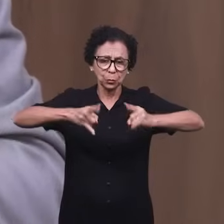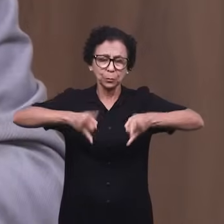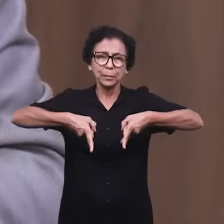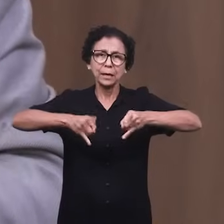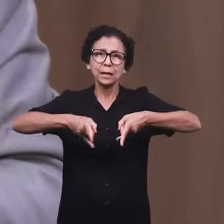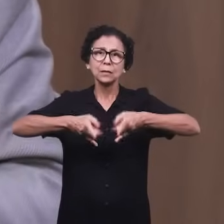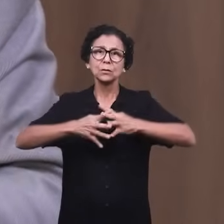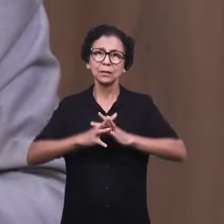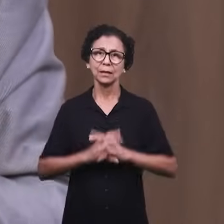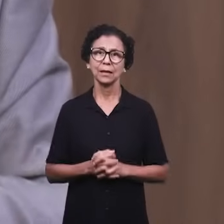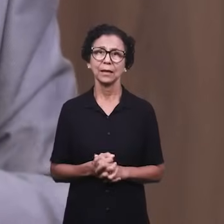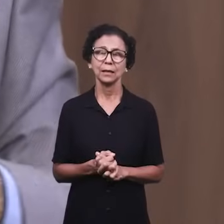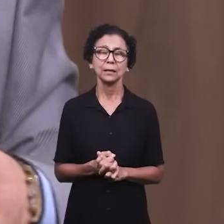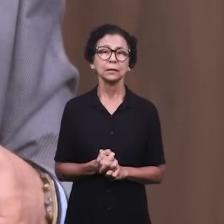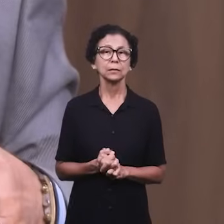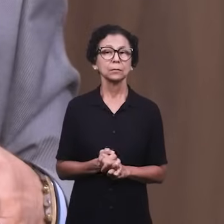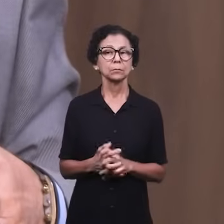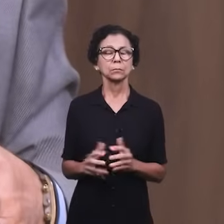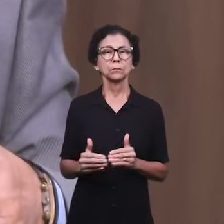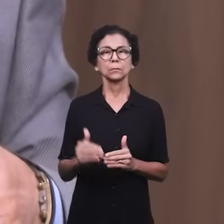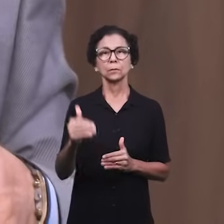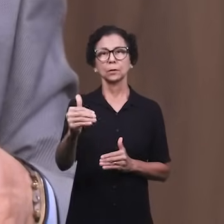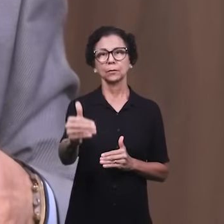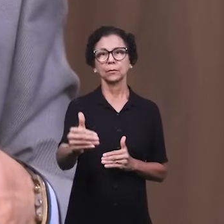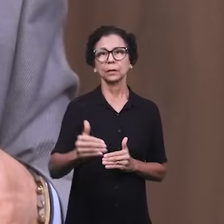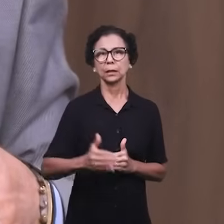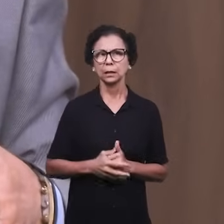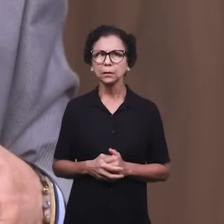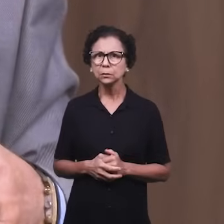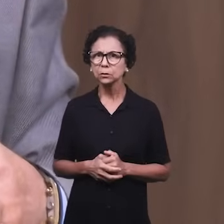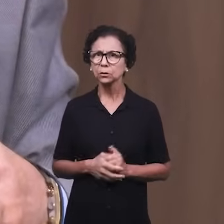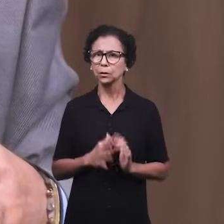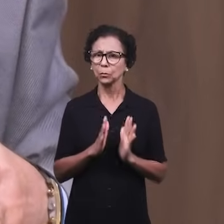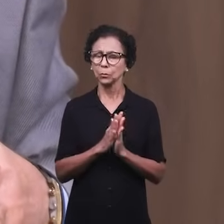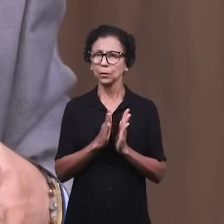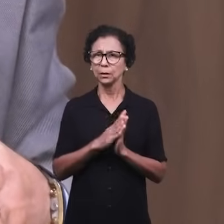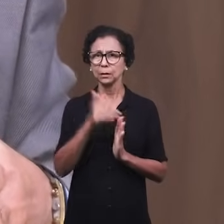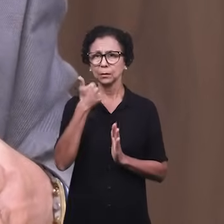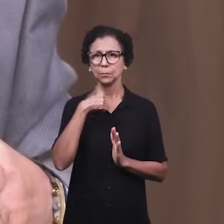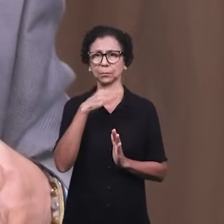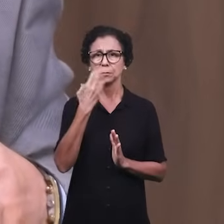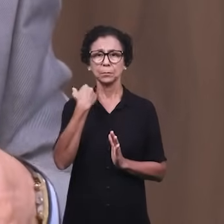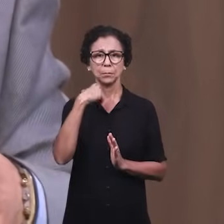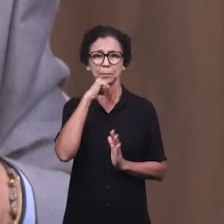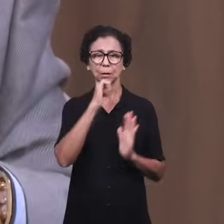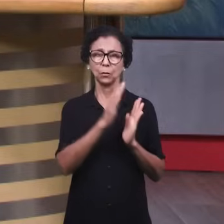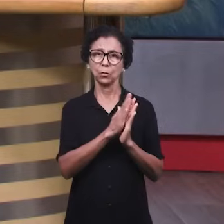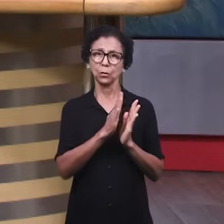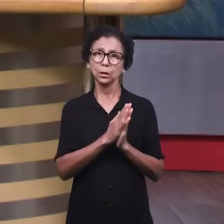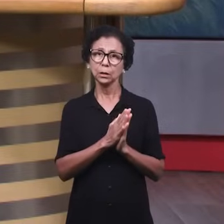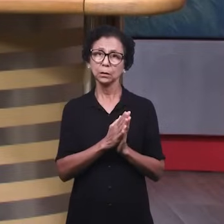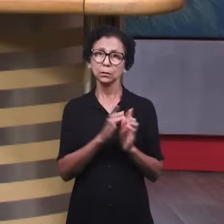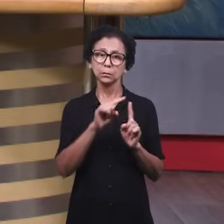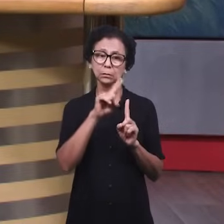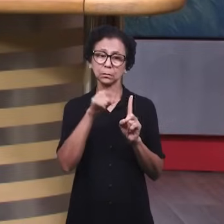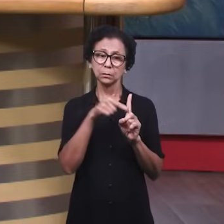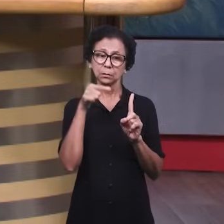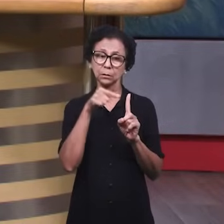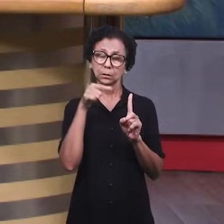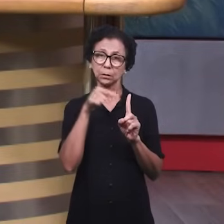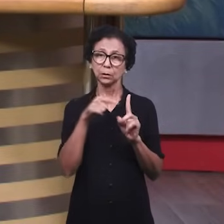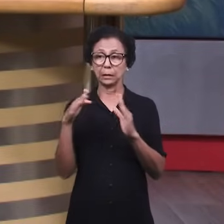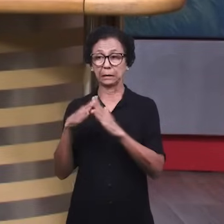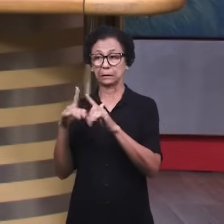coisa toda mas desde esse momento os pais já devem estar orando por aquela criança né e e a igreja